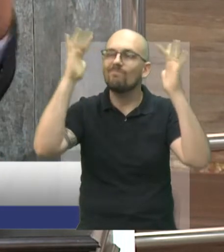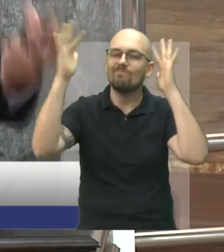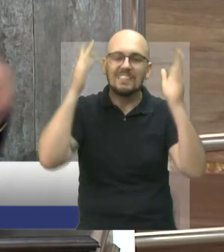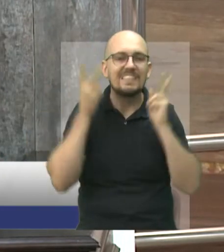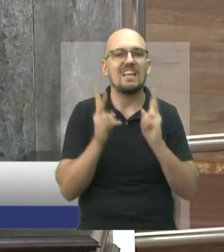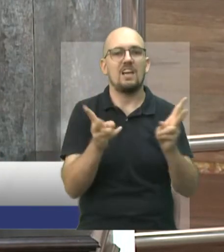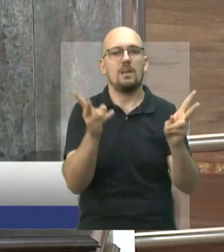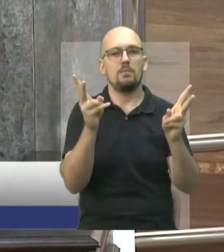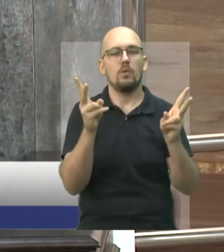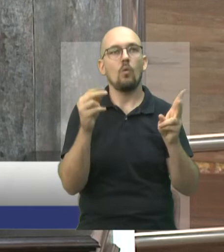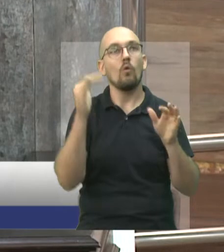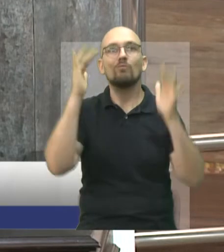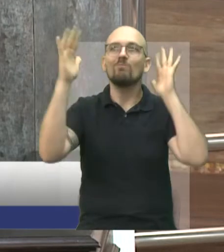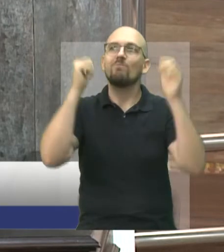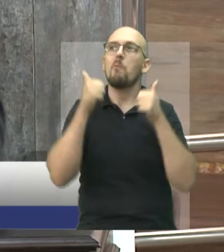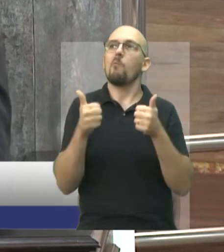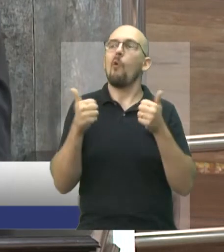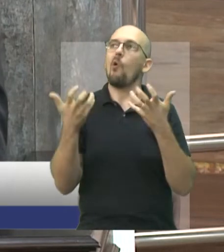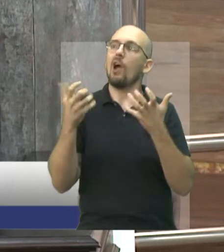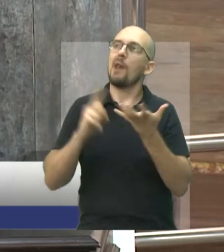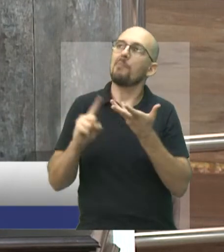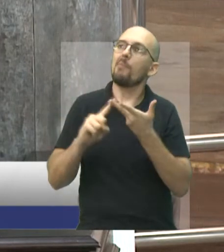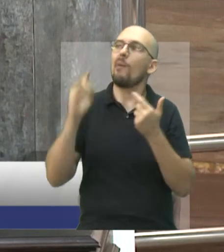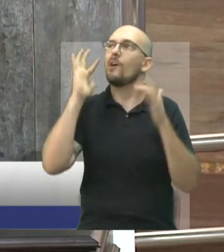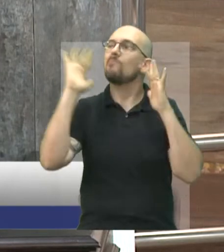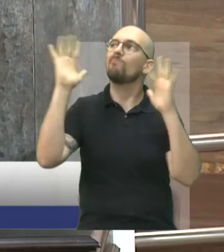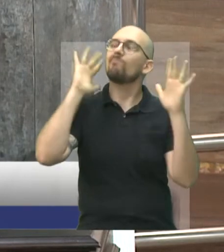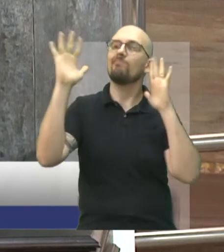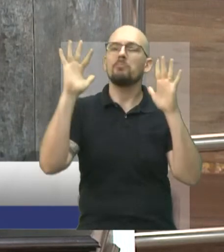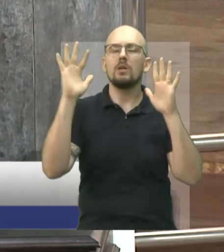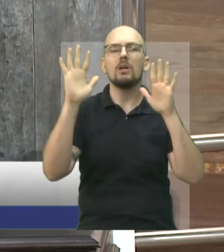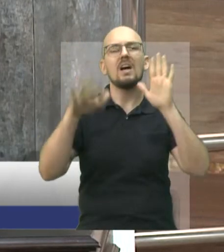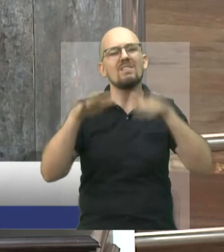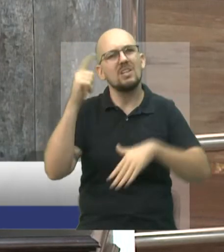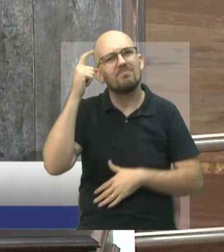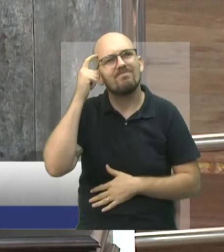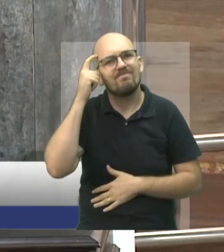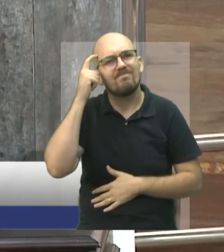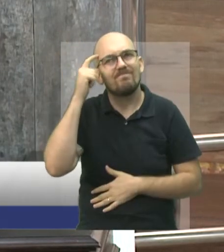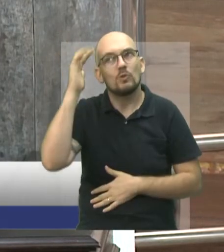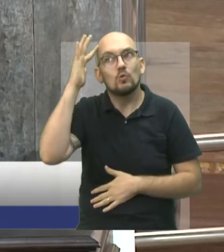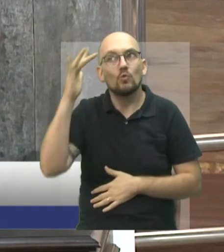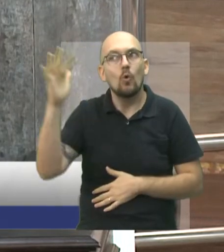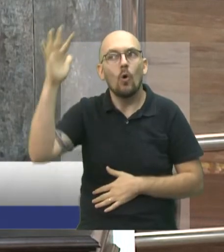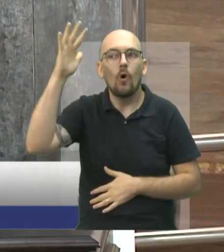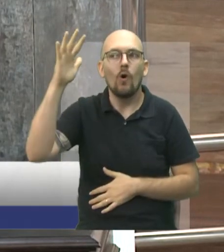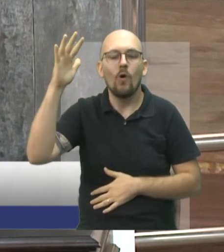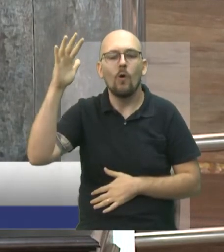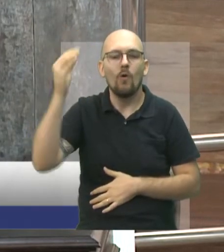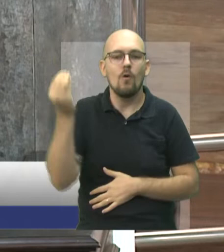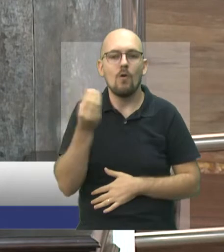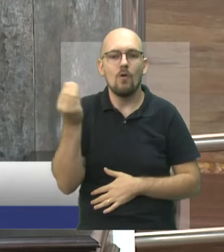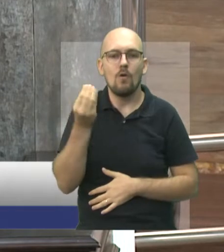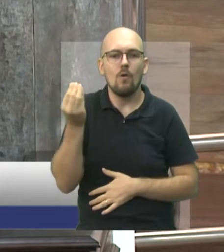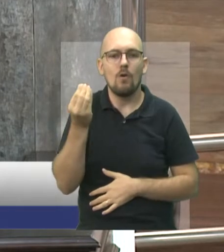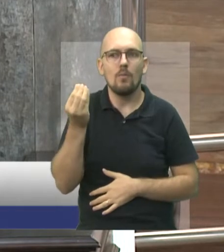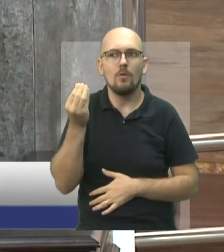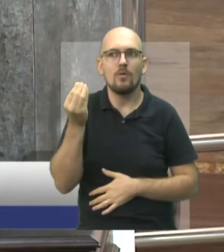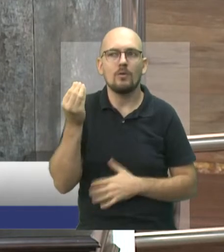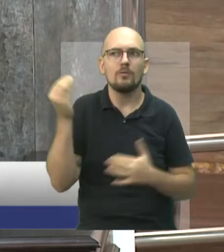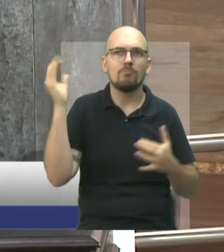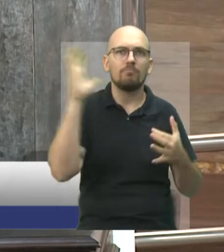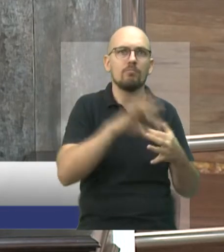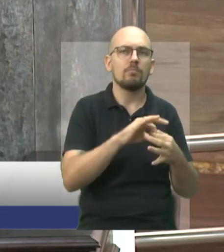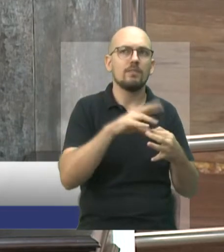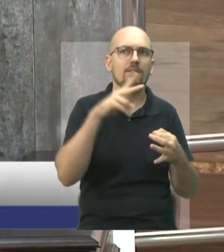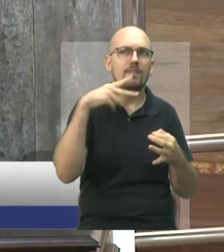sonhos bons, né? E às vezes eu fico imaginando, um dos maiores deles, naquilo relacionado a um mandato como vereador, é